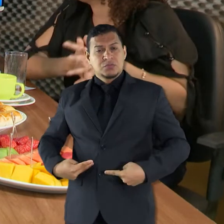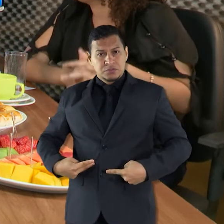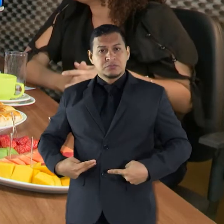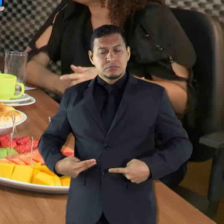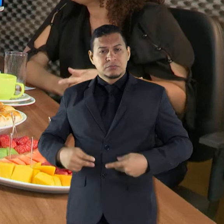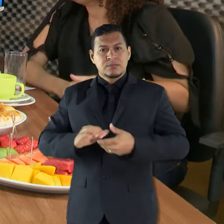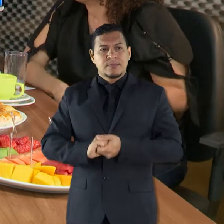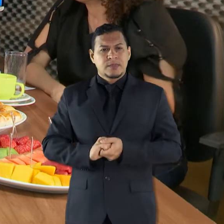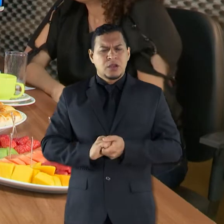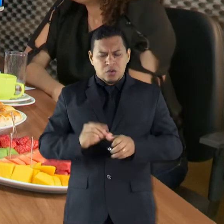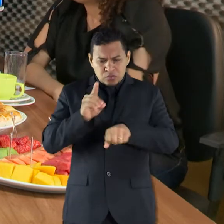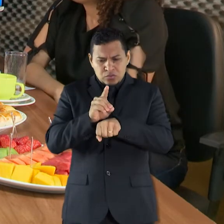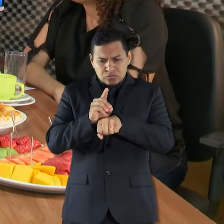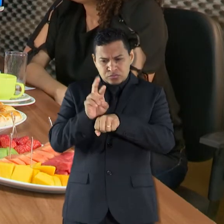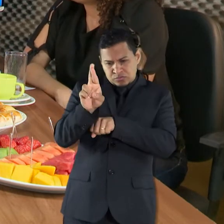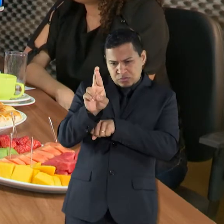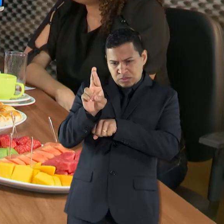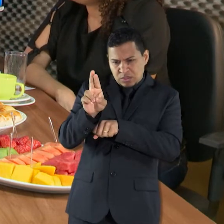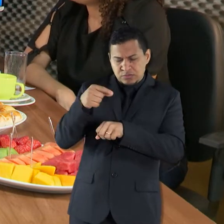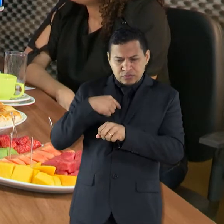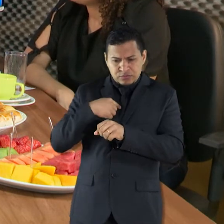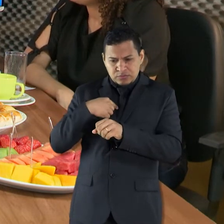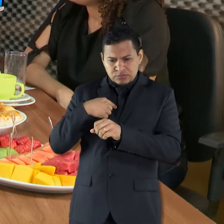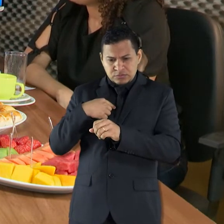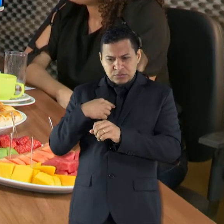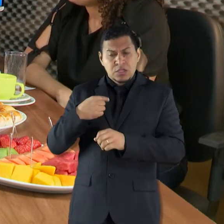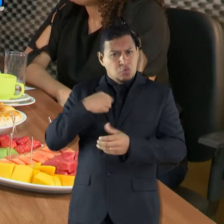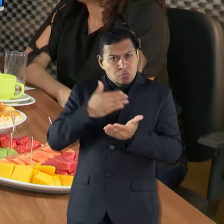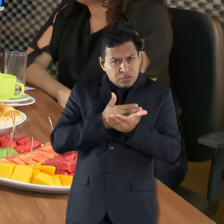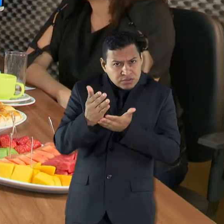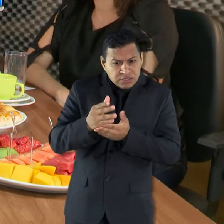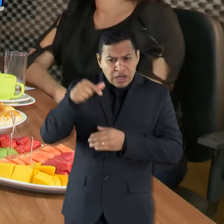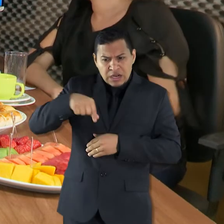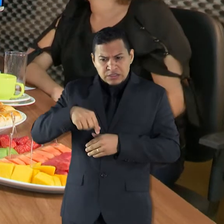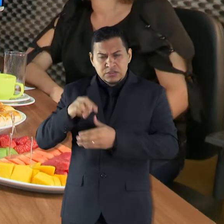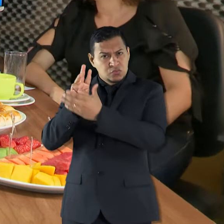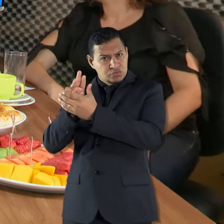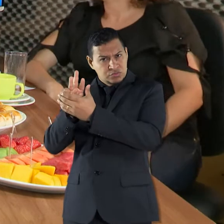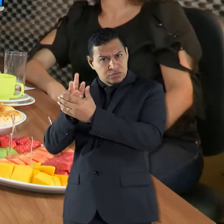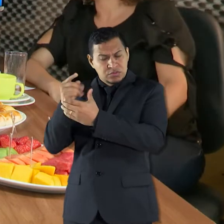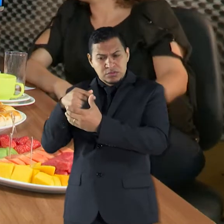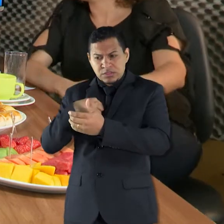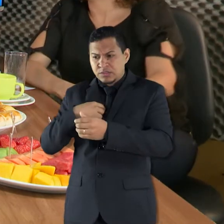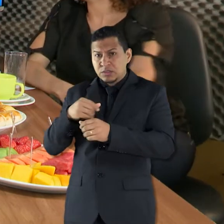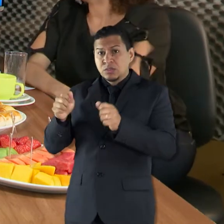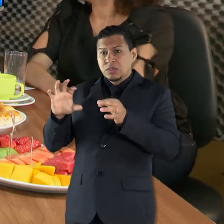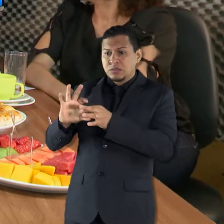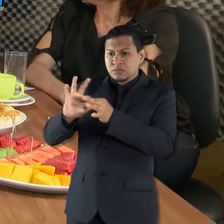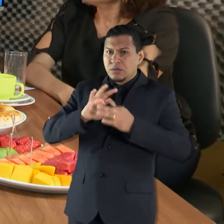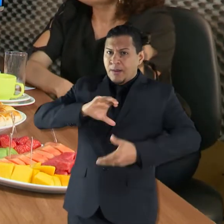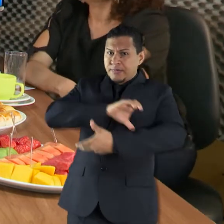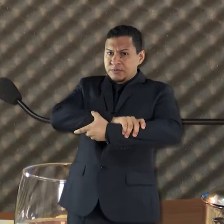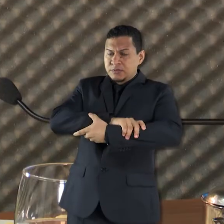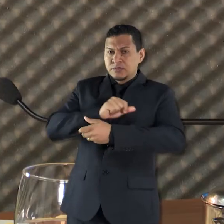humanos, né? O doutorado foi um doutorado que apareceu aqui em Boa Vista, no convênio da Universidade Federal de Roraima com a